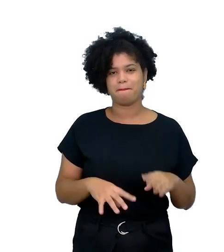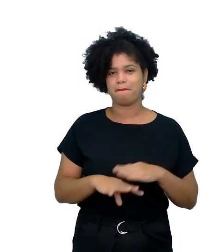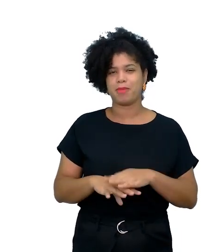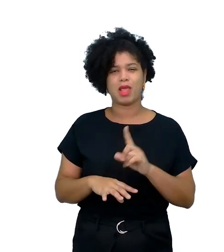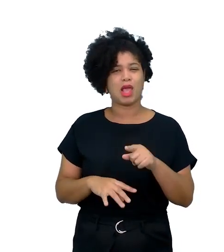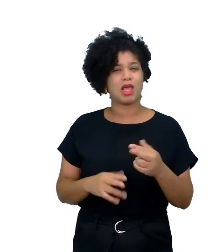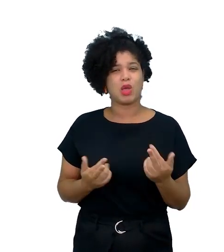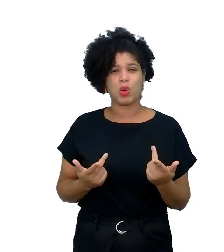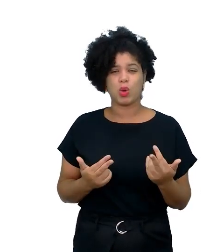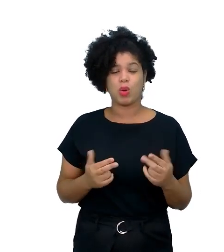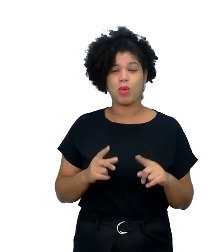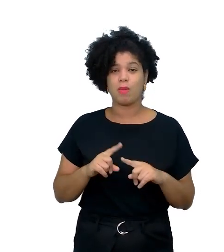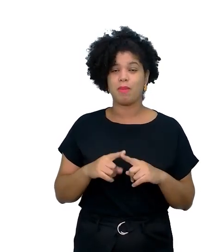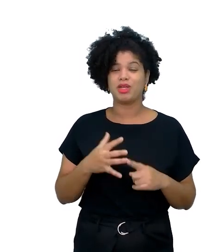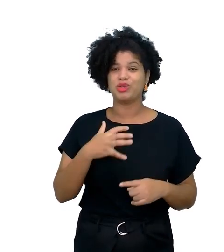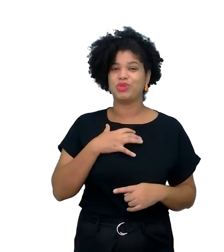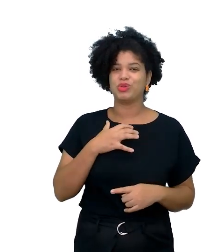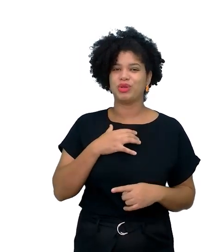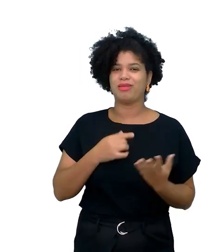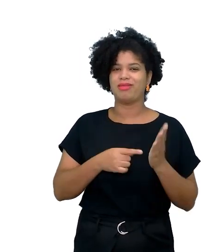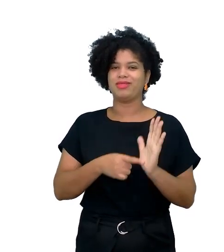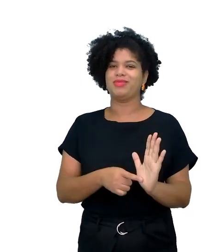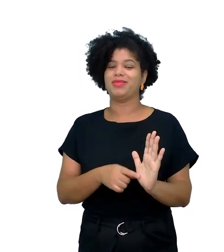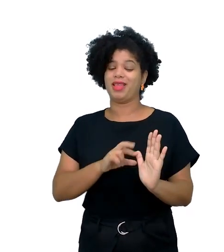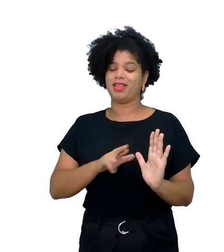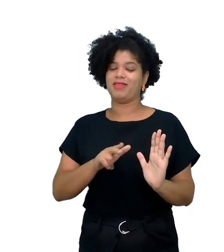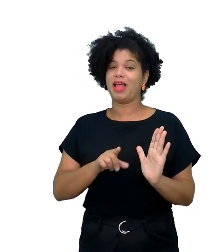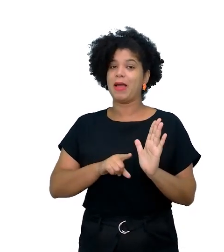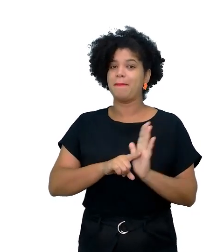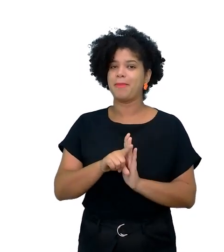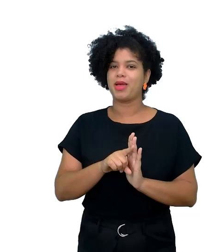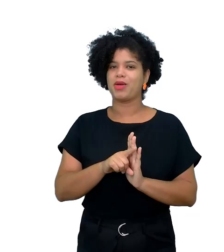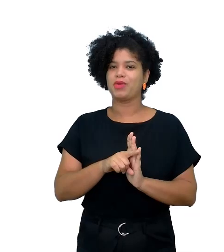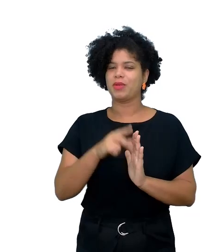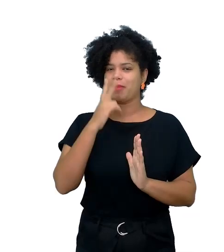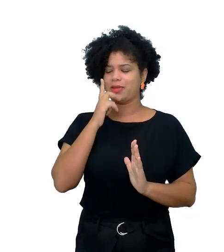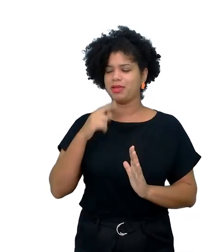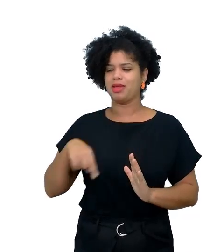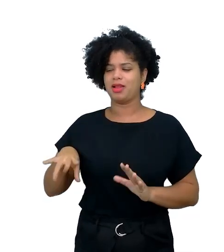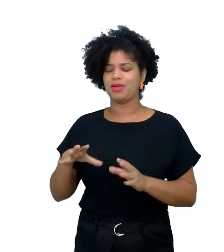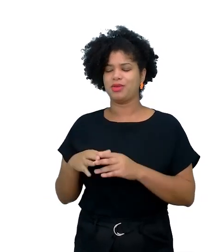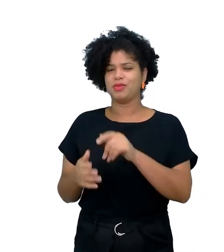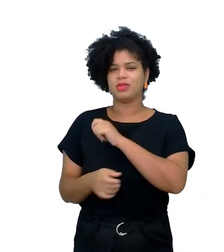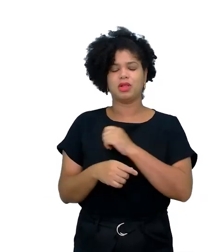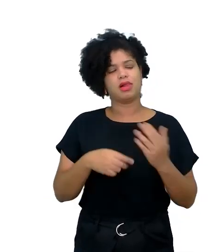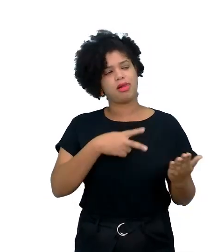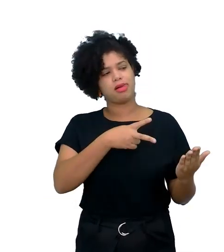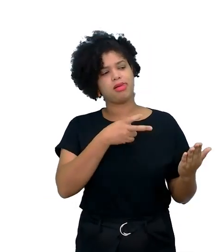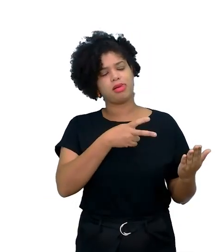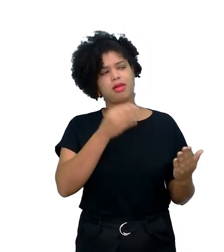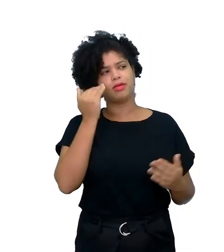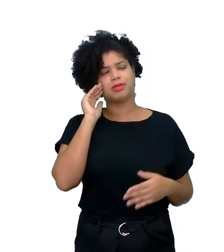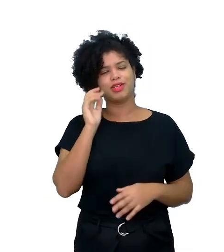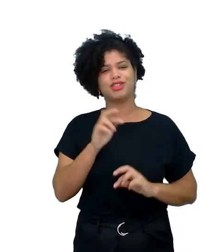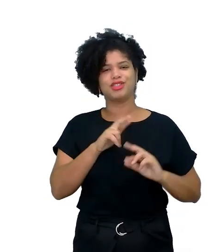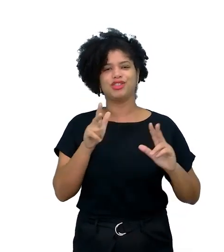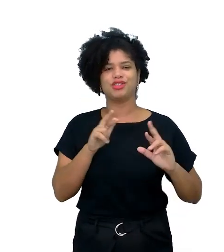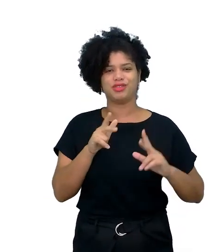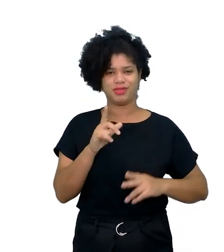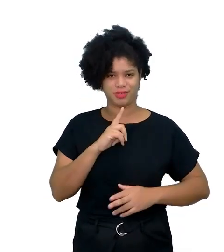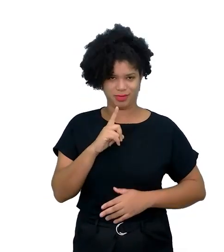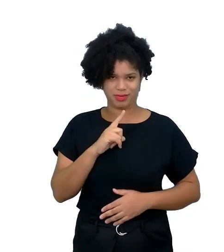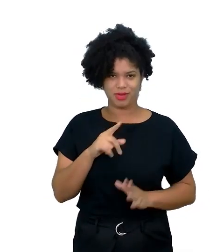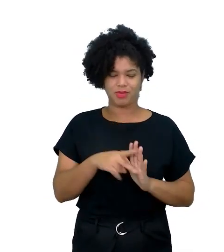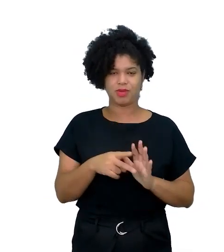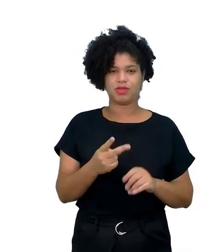mesmo, mas que a mudança da pergunta, né, deverá redefinir também o tratamento dado pelo estudante